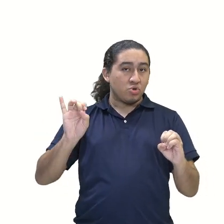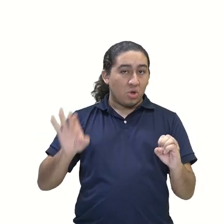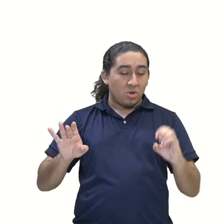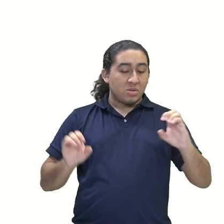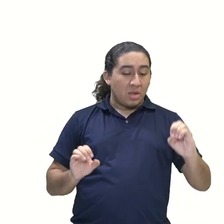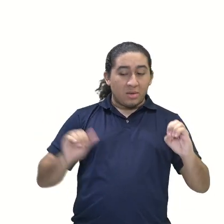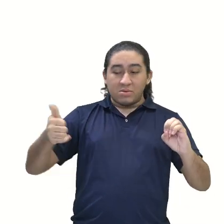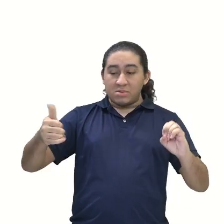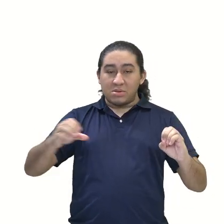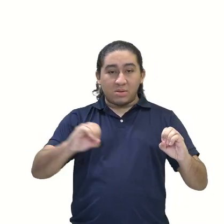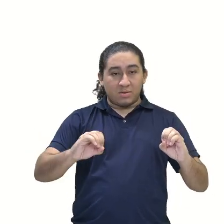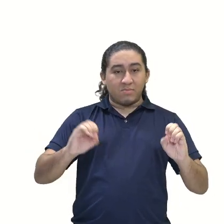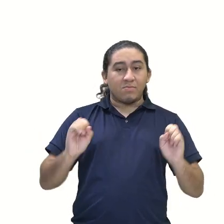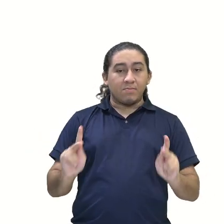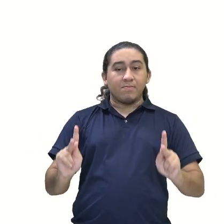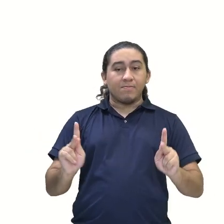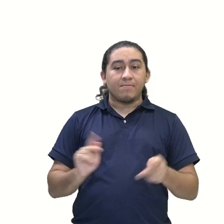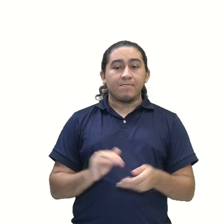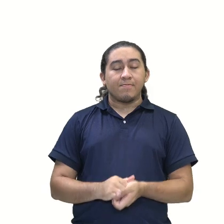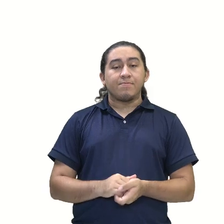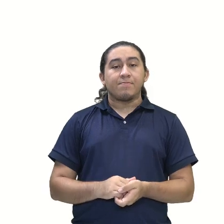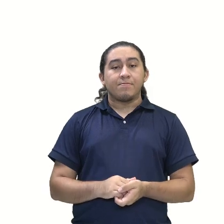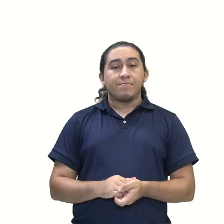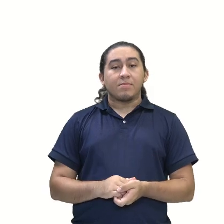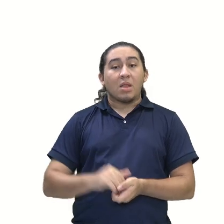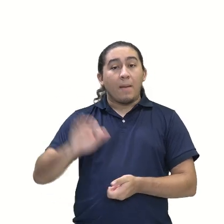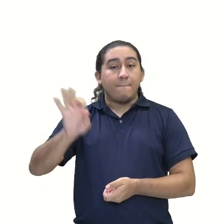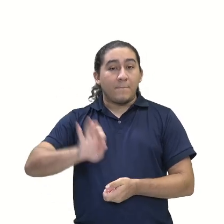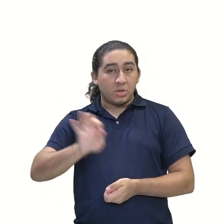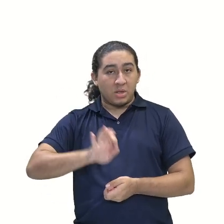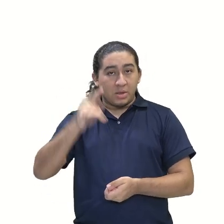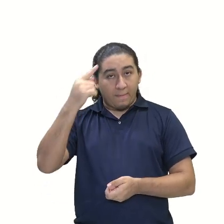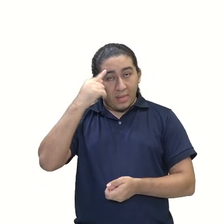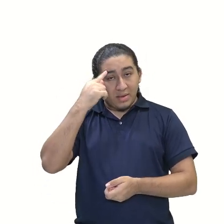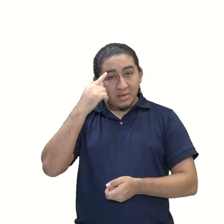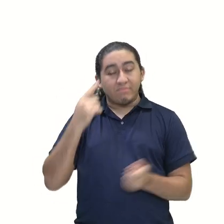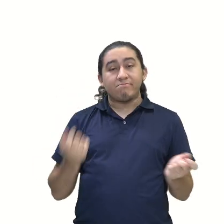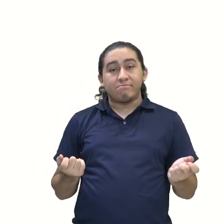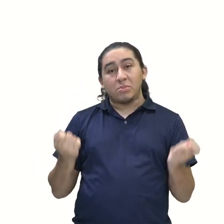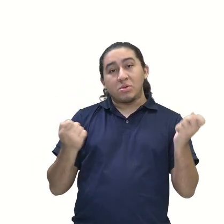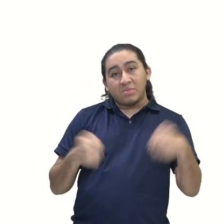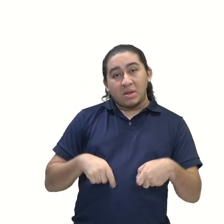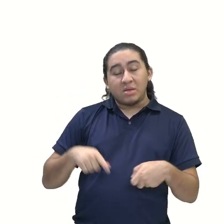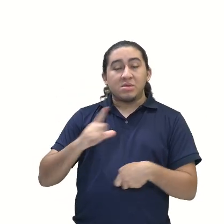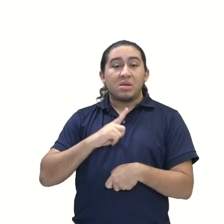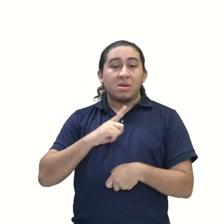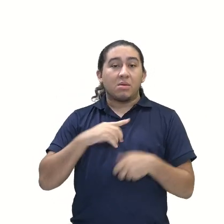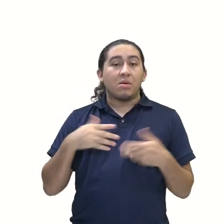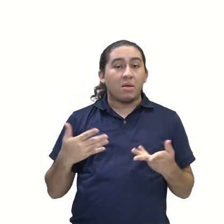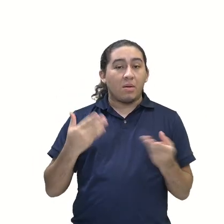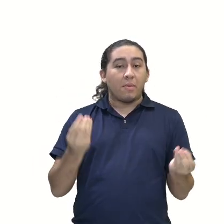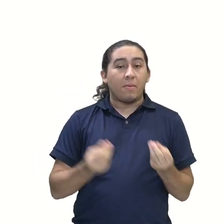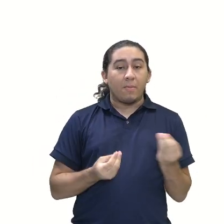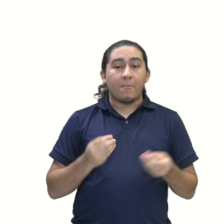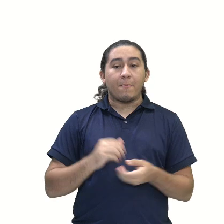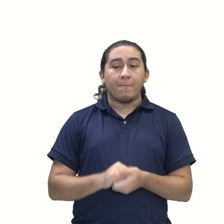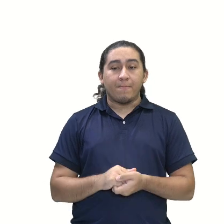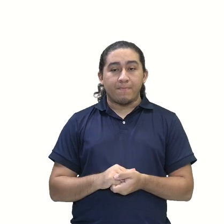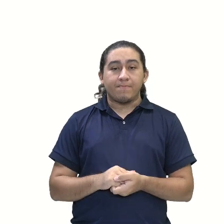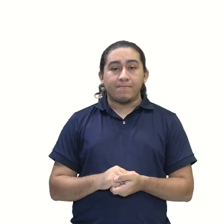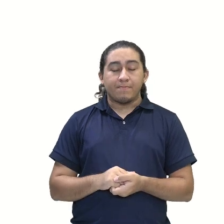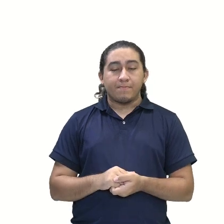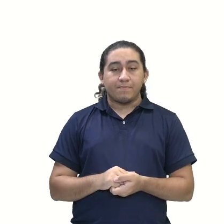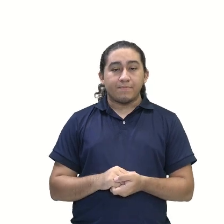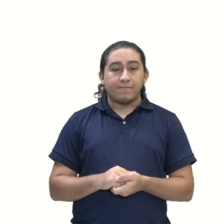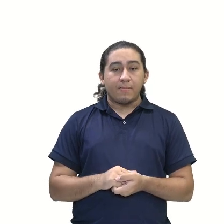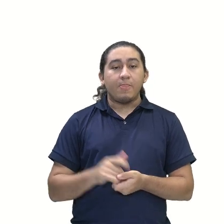Beleza? Então, em porcentagem, a chance de sair seria como? Eu pego o valor na decimal, da